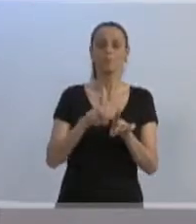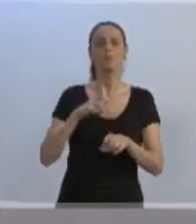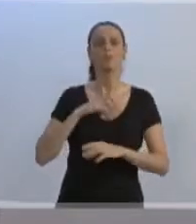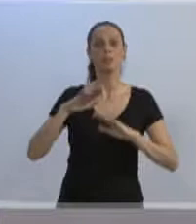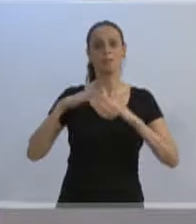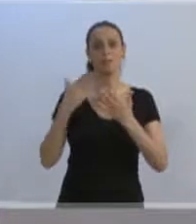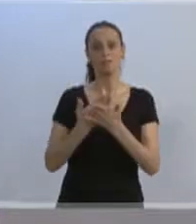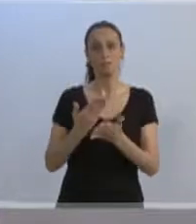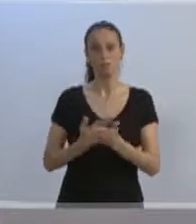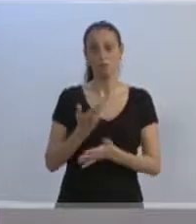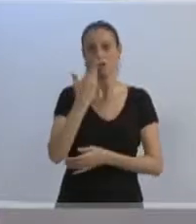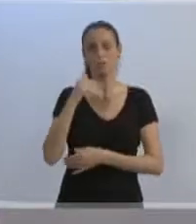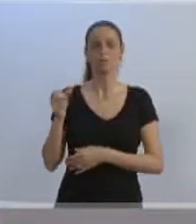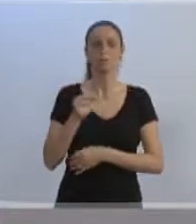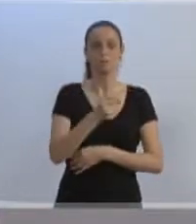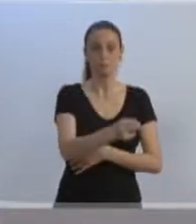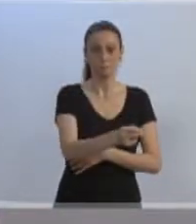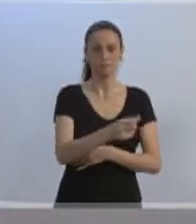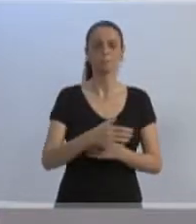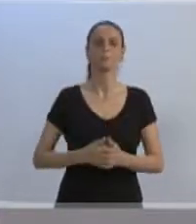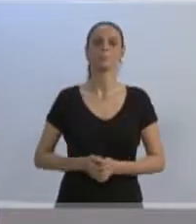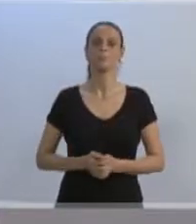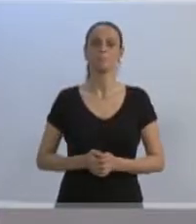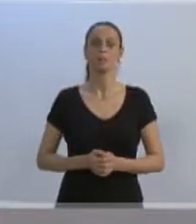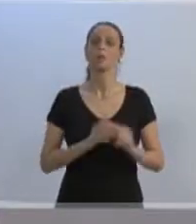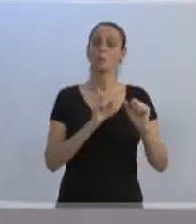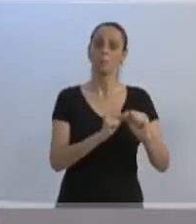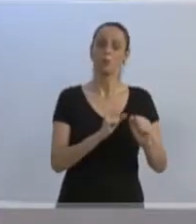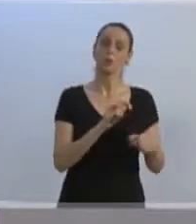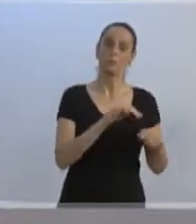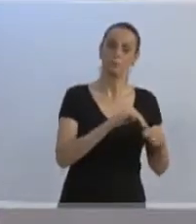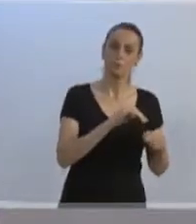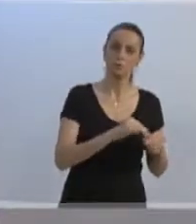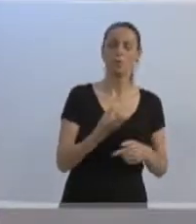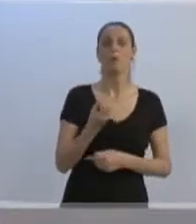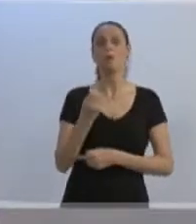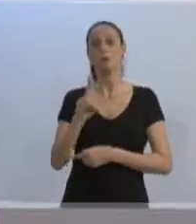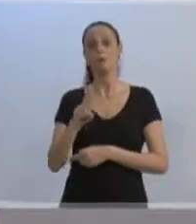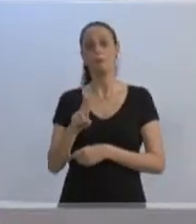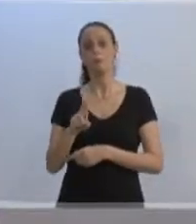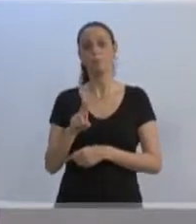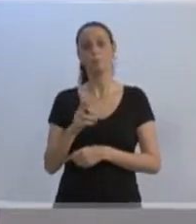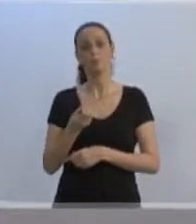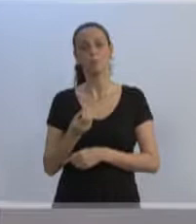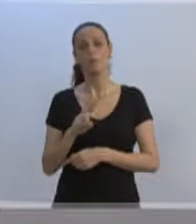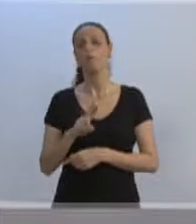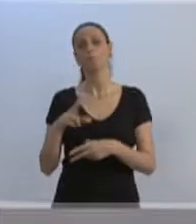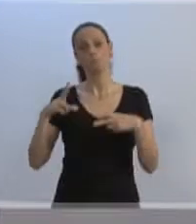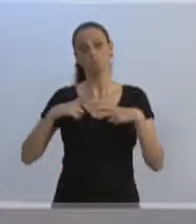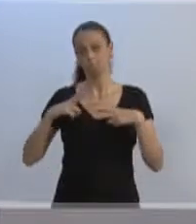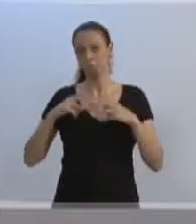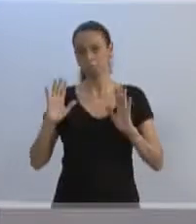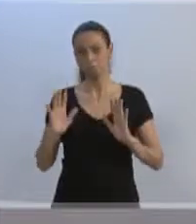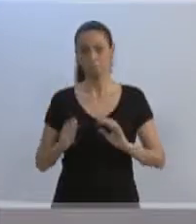crianças sendo assistidas seja no município seja no privado